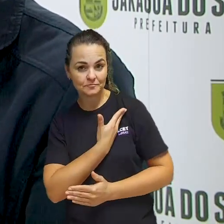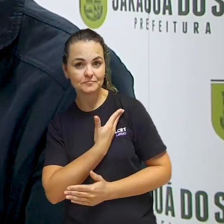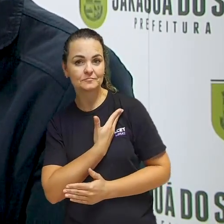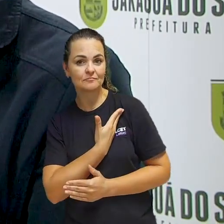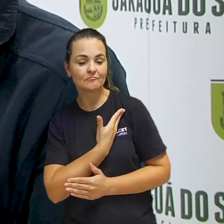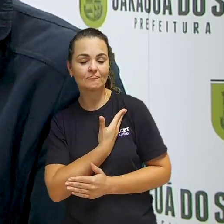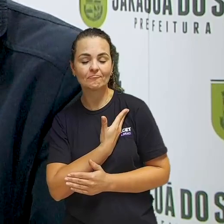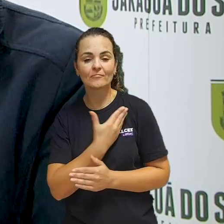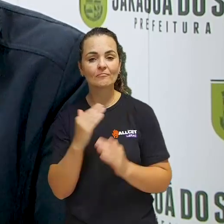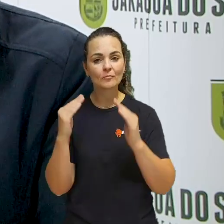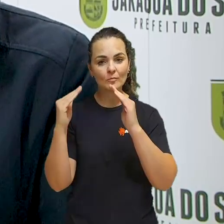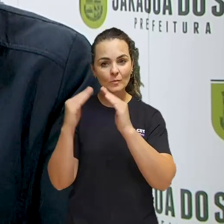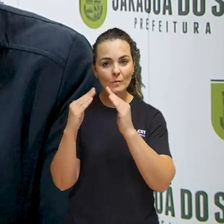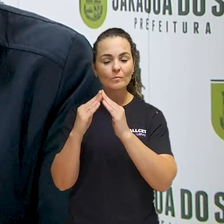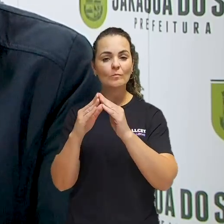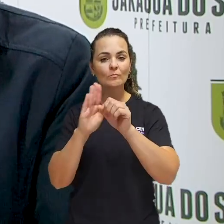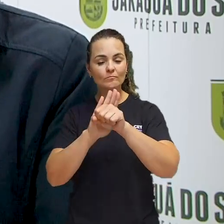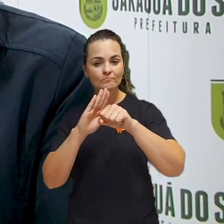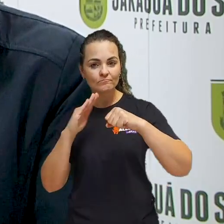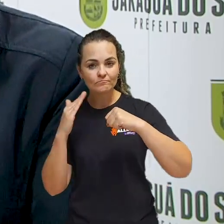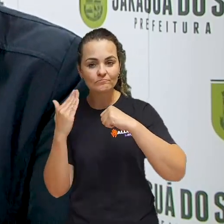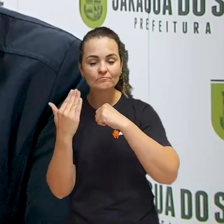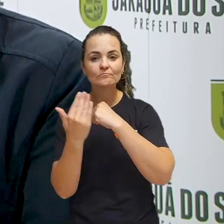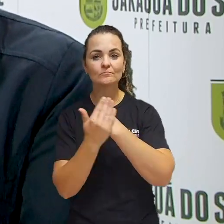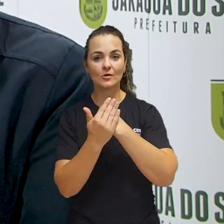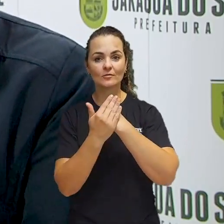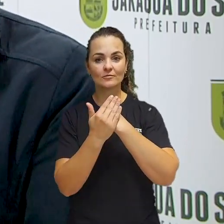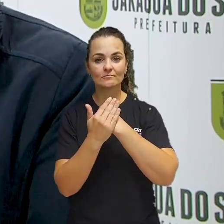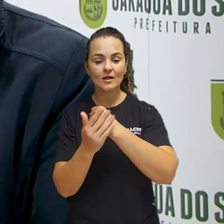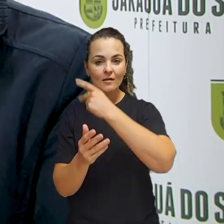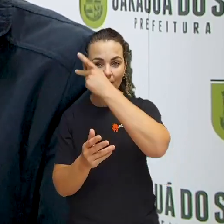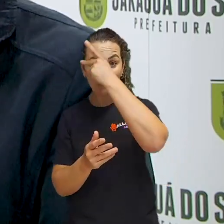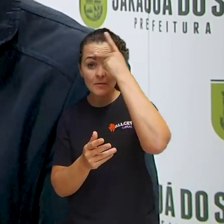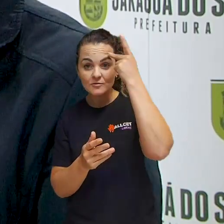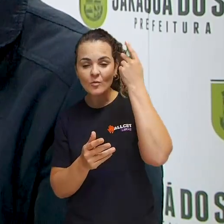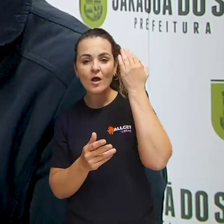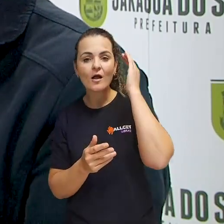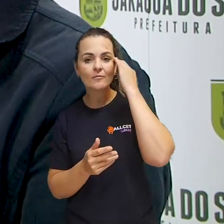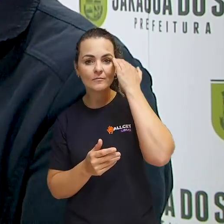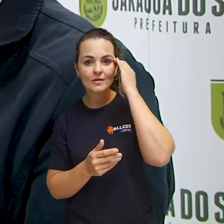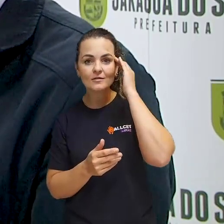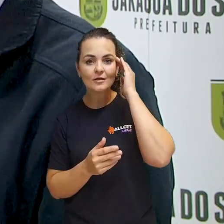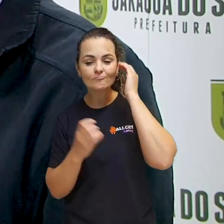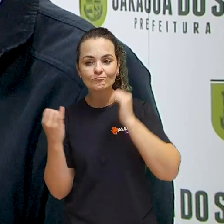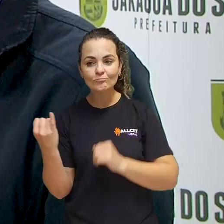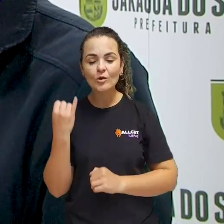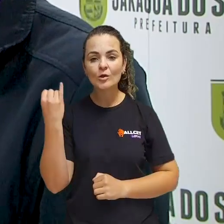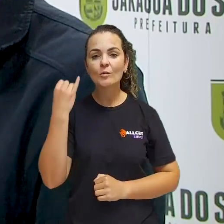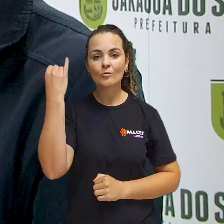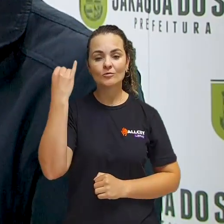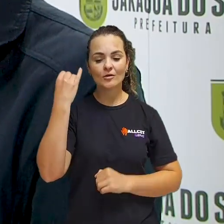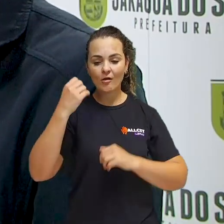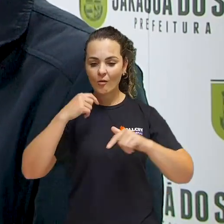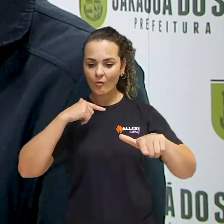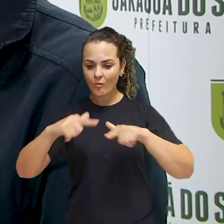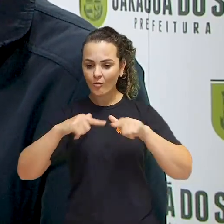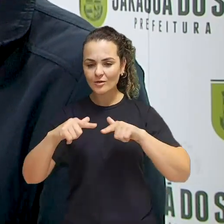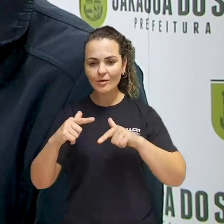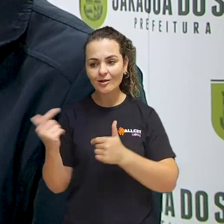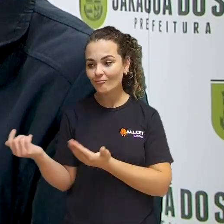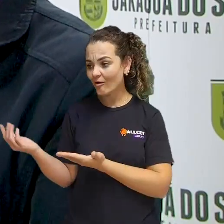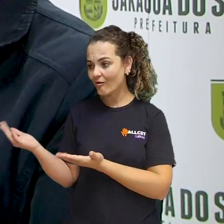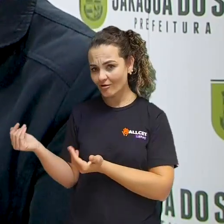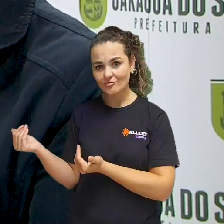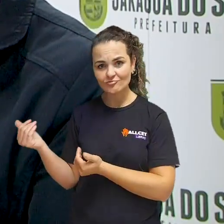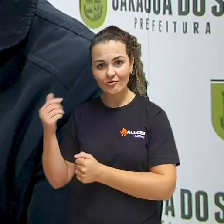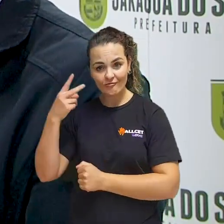na escola, com os colegas de aula, ou em casa, no seu bairro, para que as pessoas entendam o